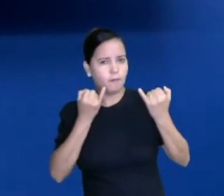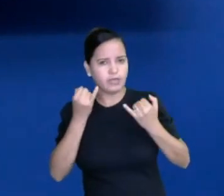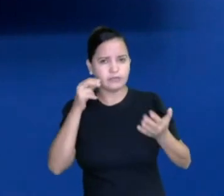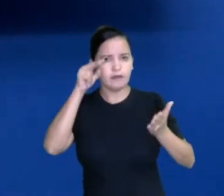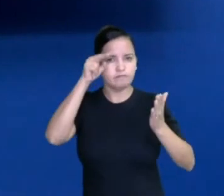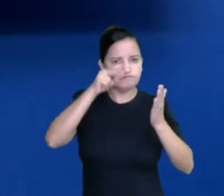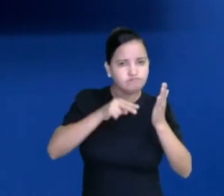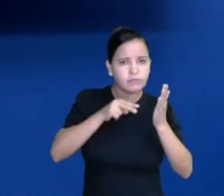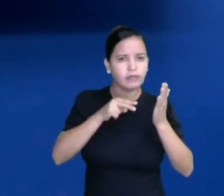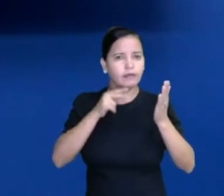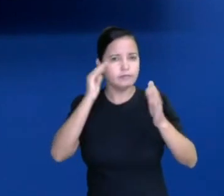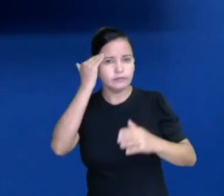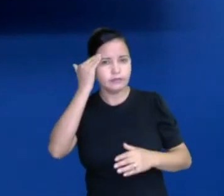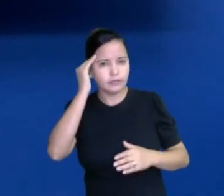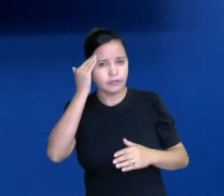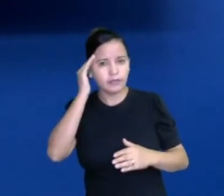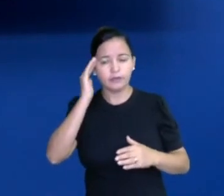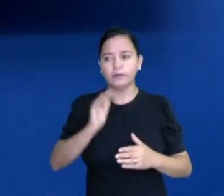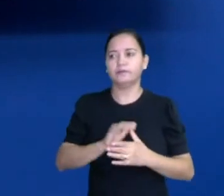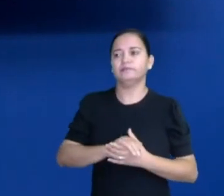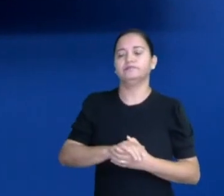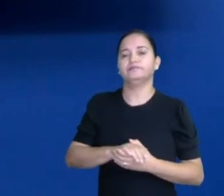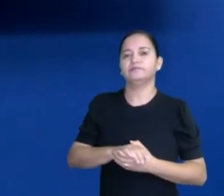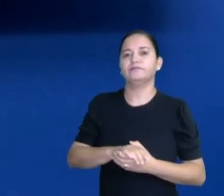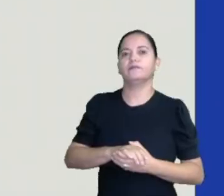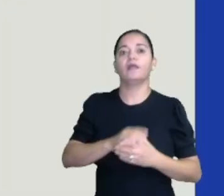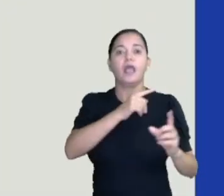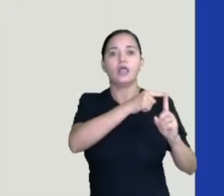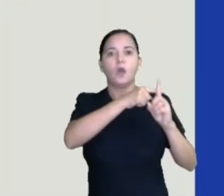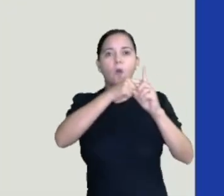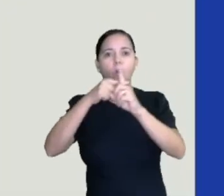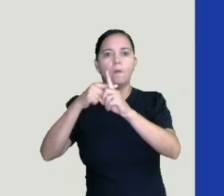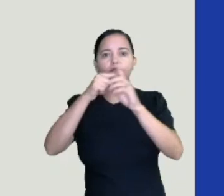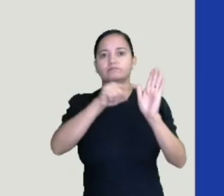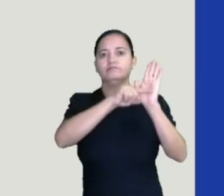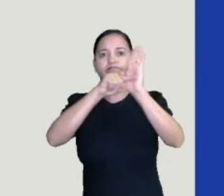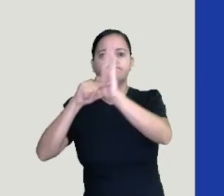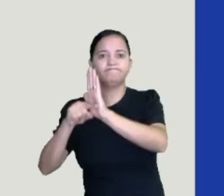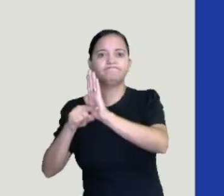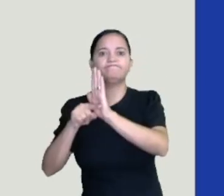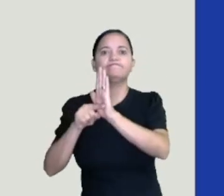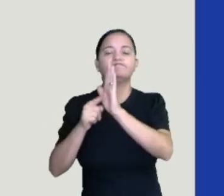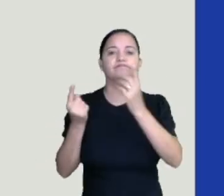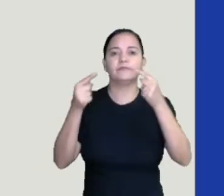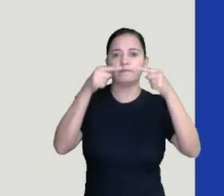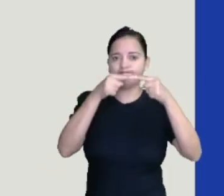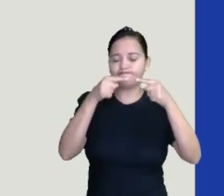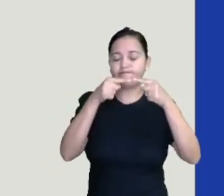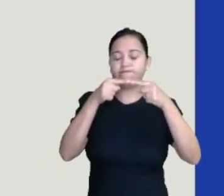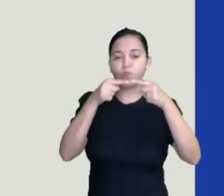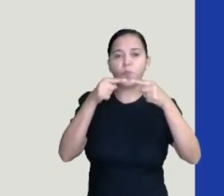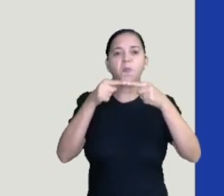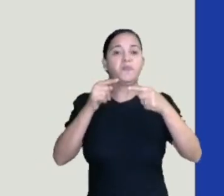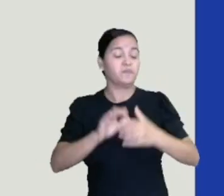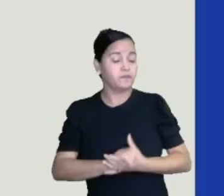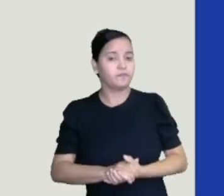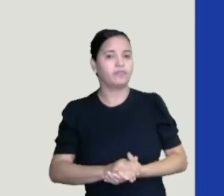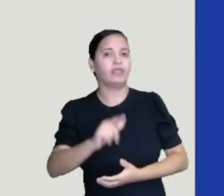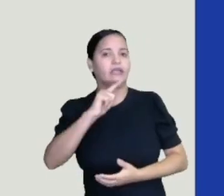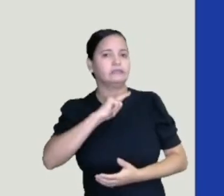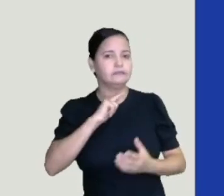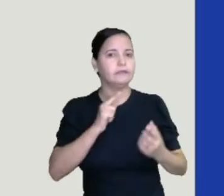informações, cuidado com as pegadinhas, tá? Essas operações são da mesma natureza. Vejam que elas são da mesma natureza, elas